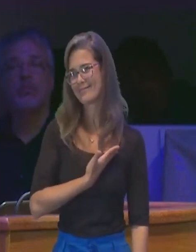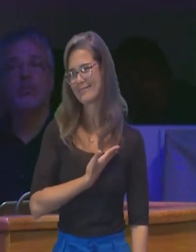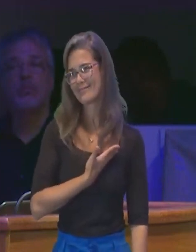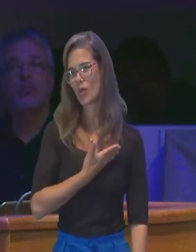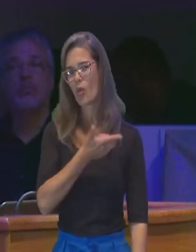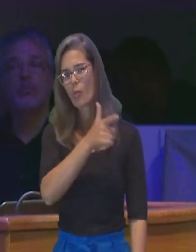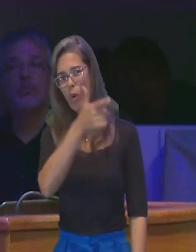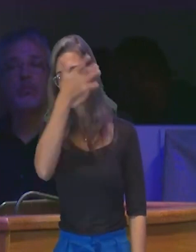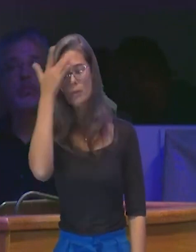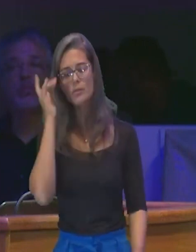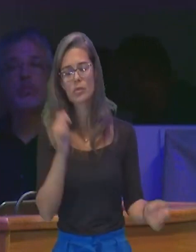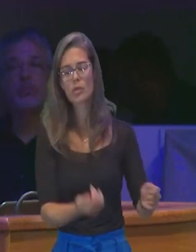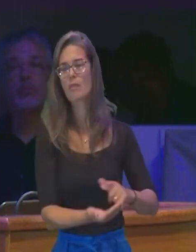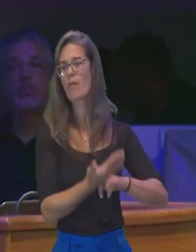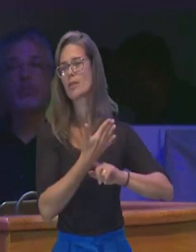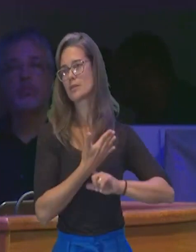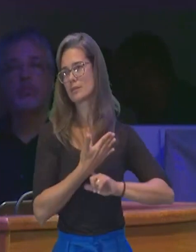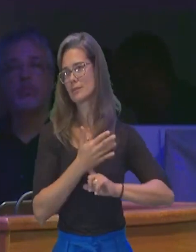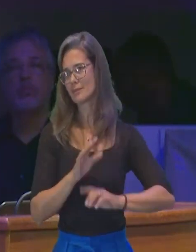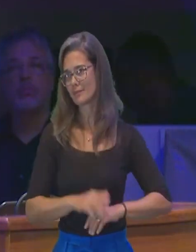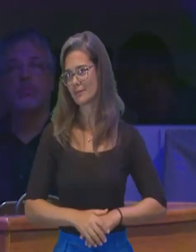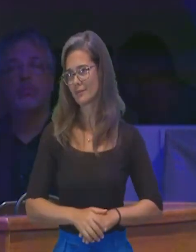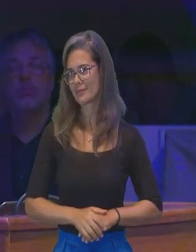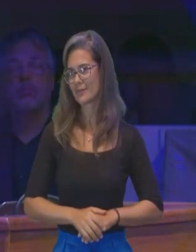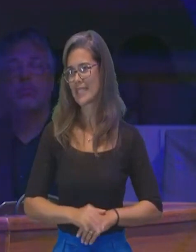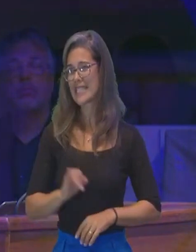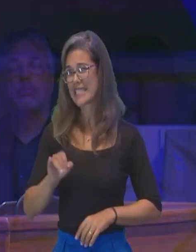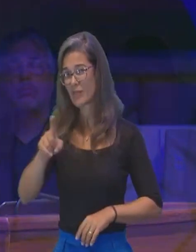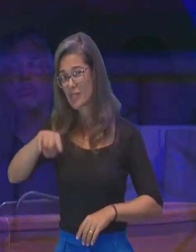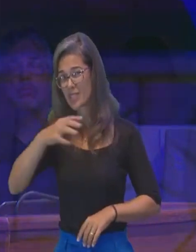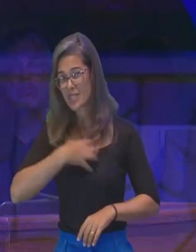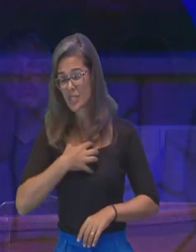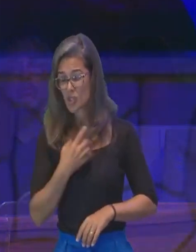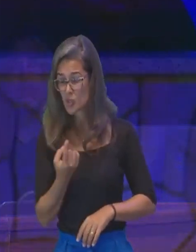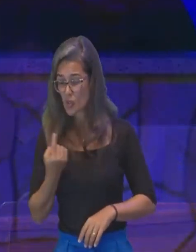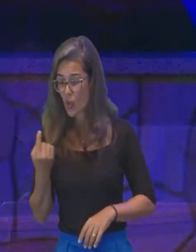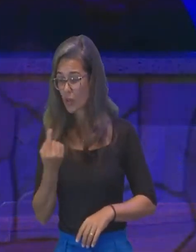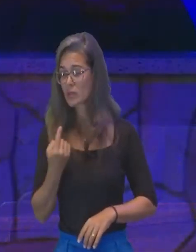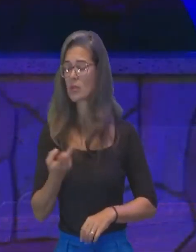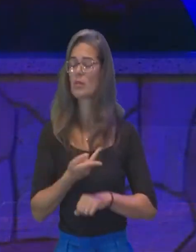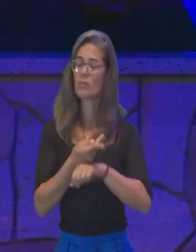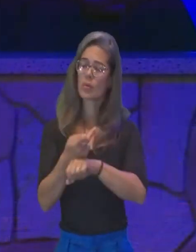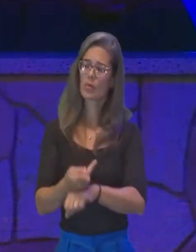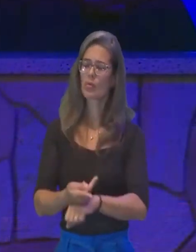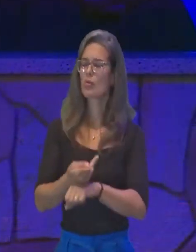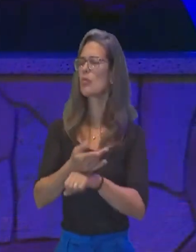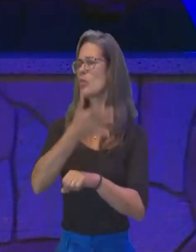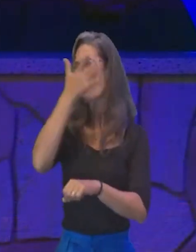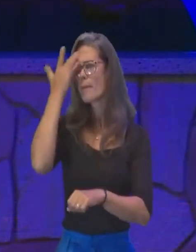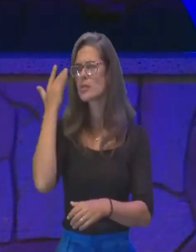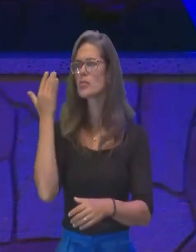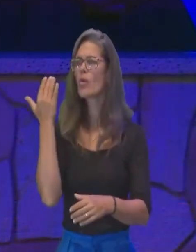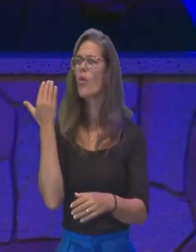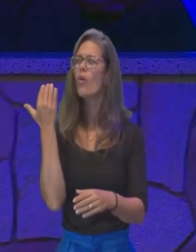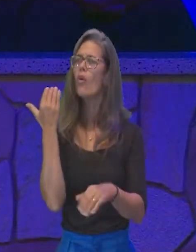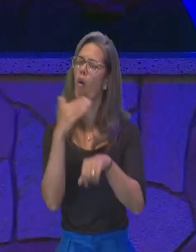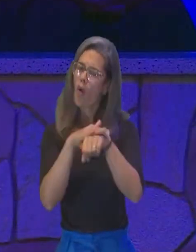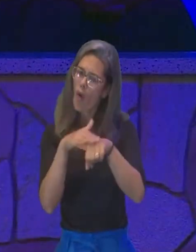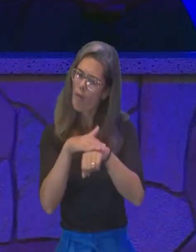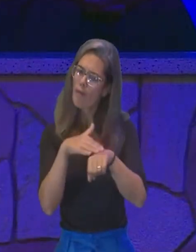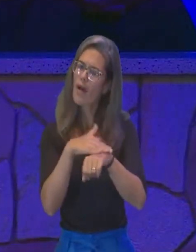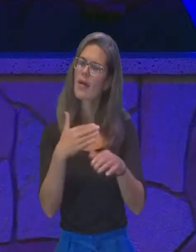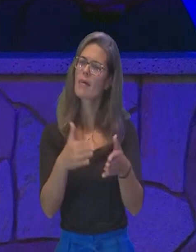bom para ele, querido. Se você está em estado de solidão, procure alguém, querido. Comunique-se com alguém,